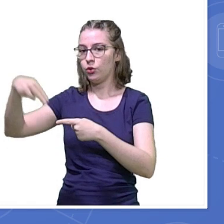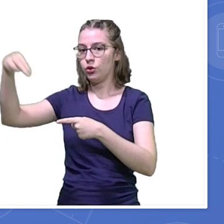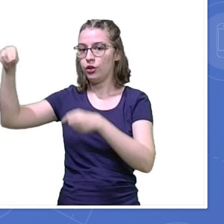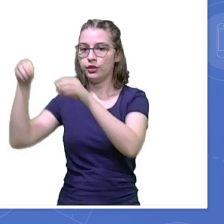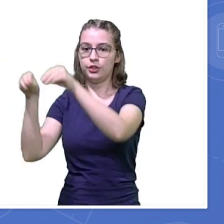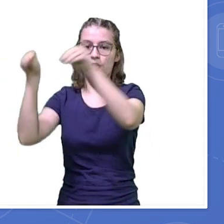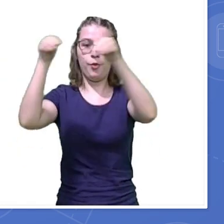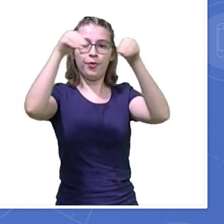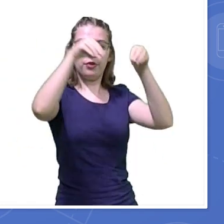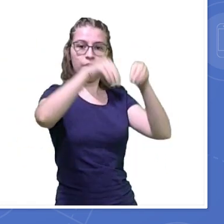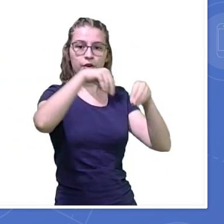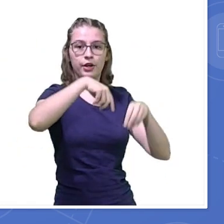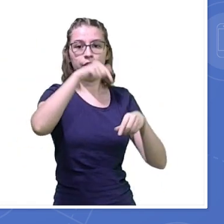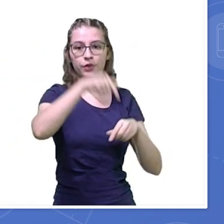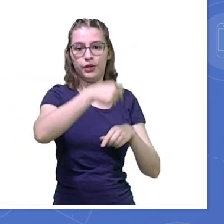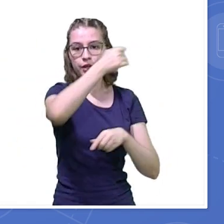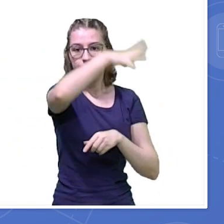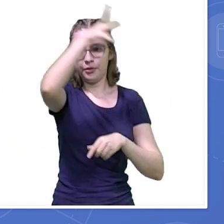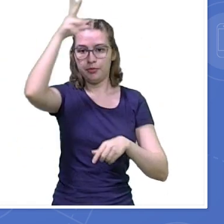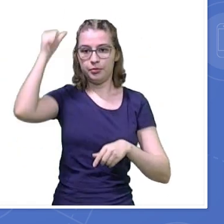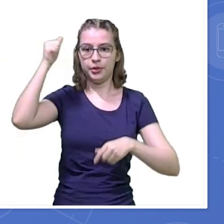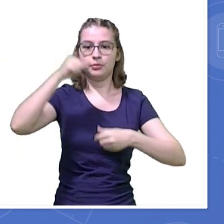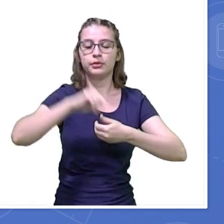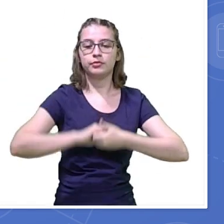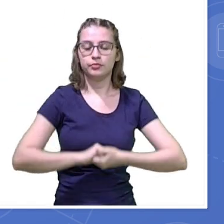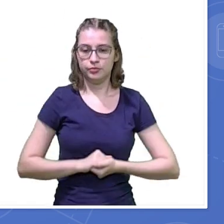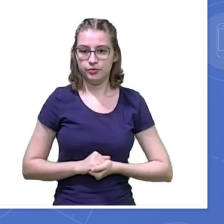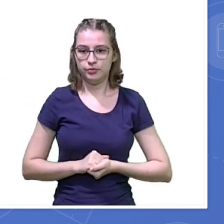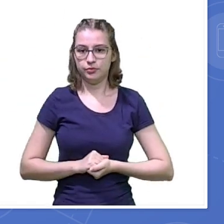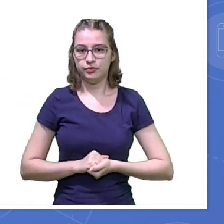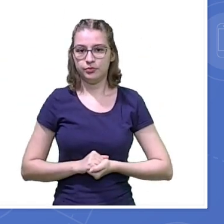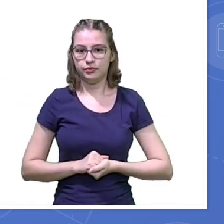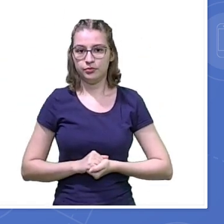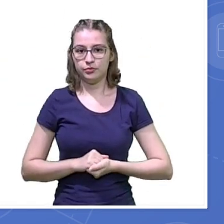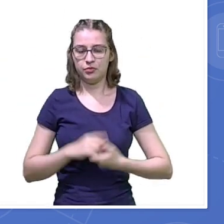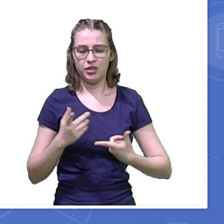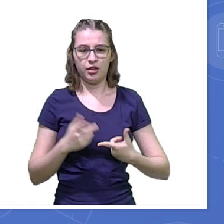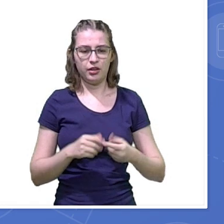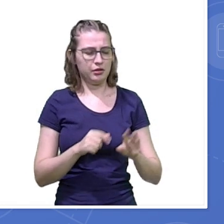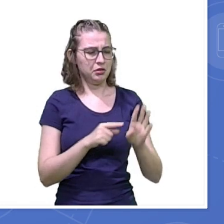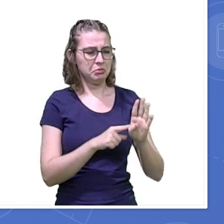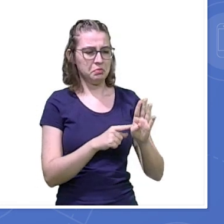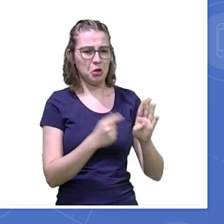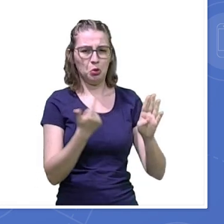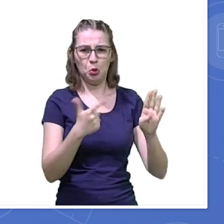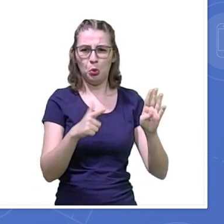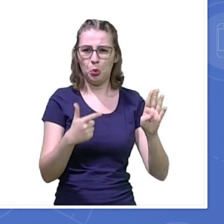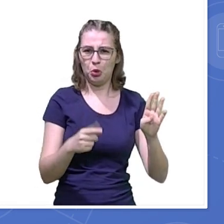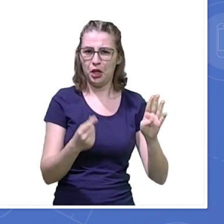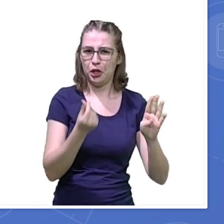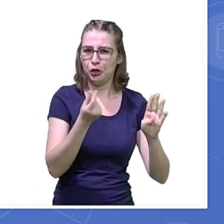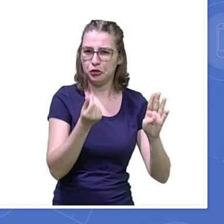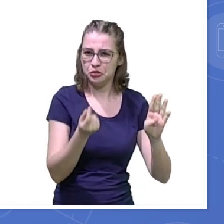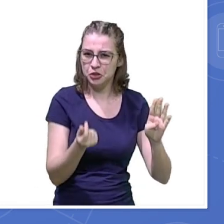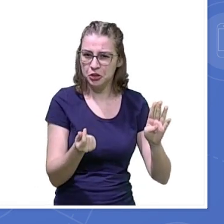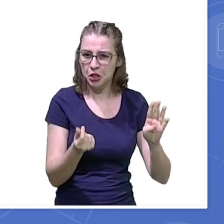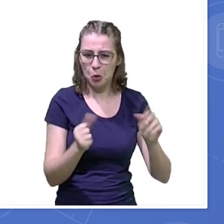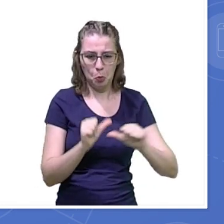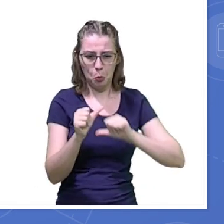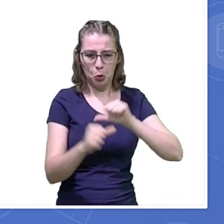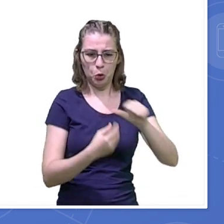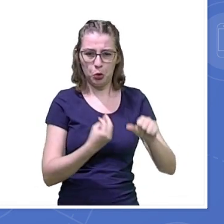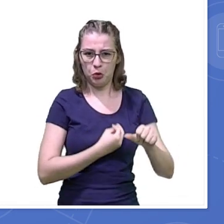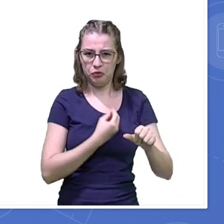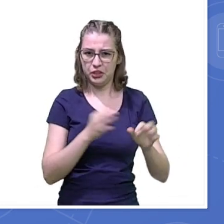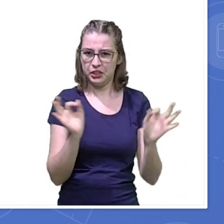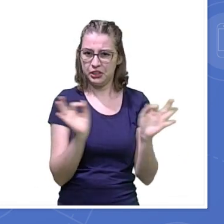relação à aula. Ok, pessoal? A letra D está dizendo aí que não trouxe concentração de renda, nem alterou o modo de vida de Belém